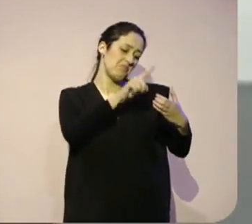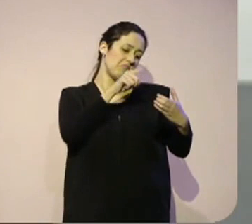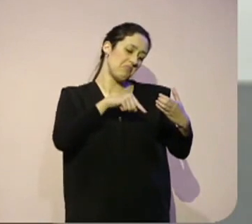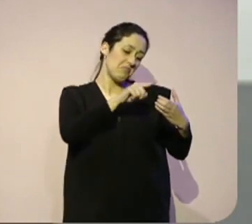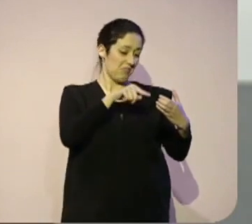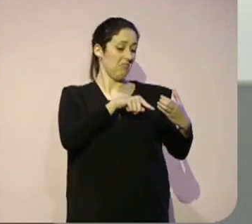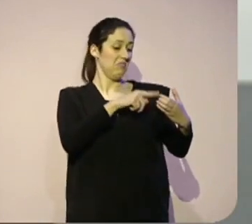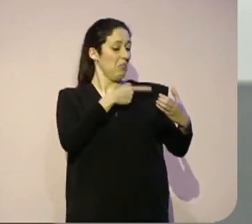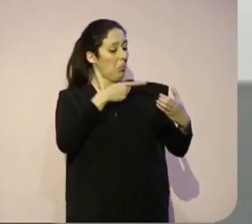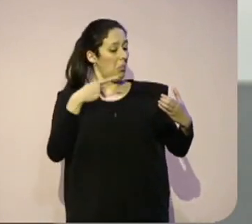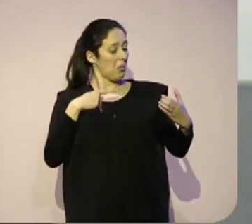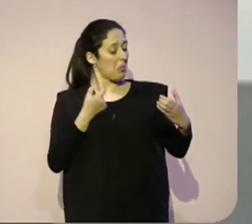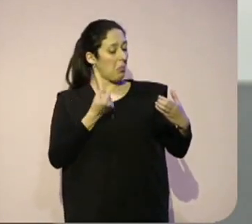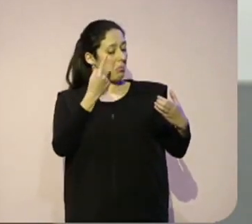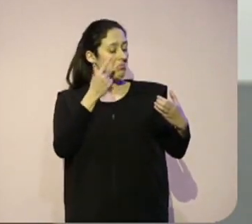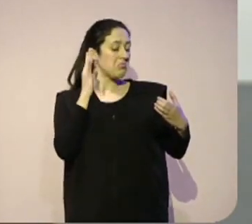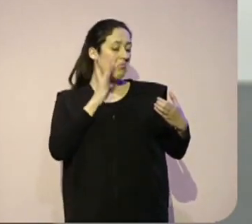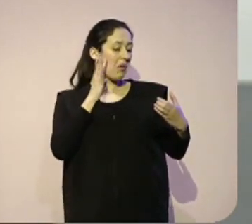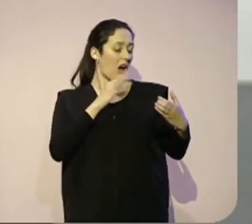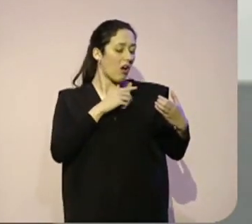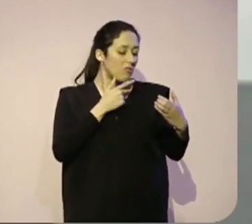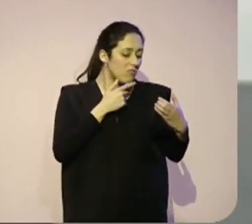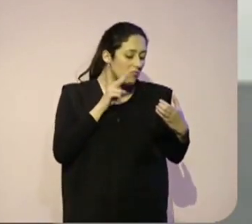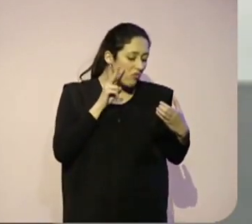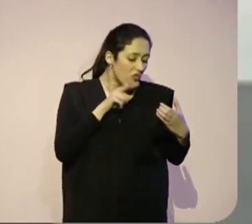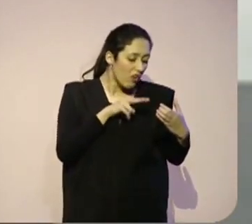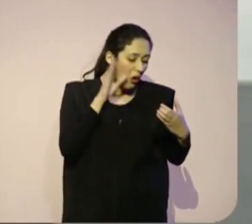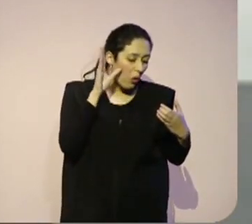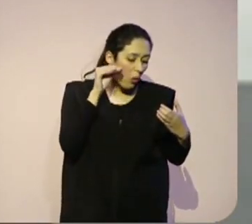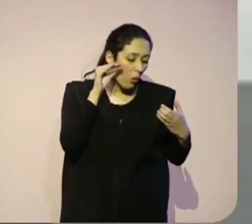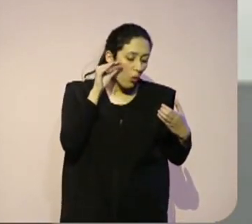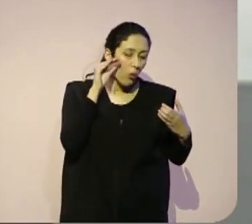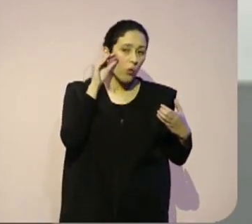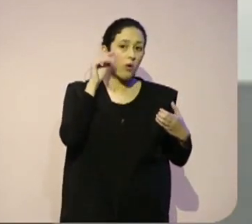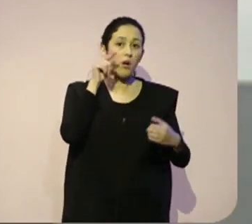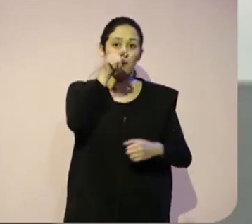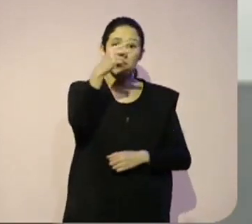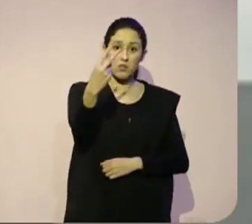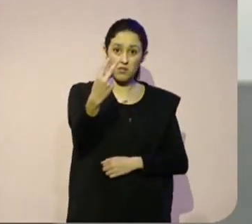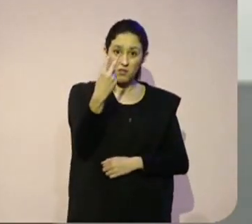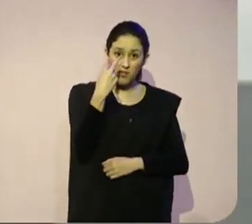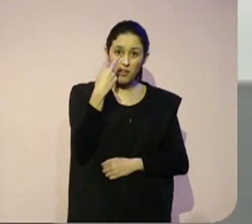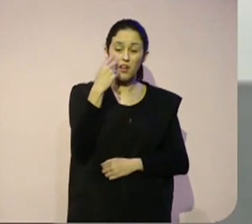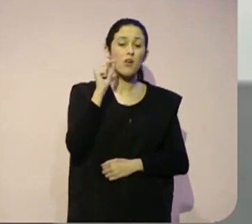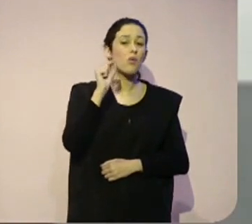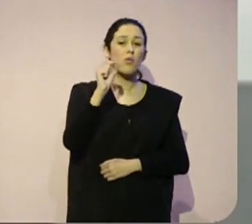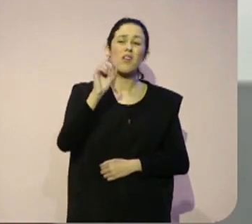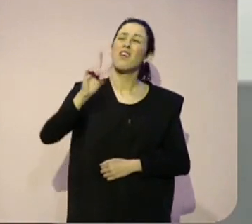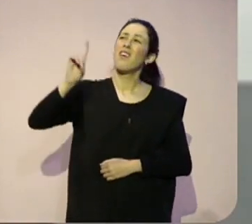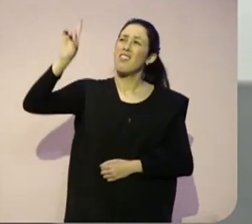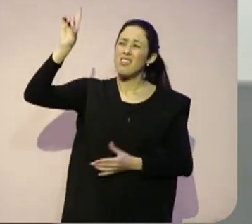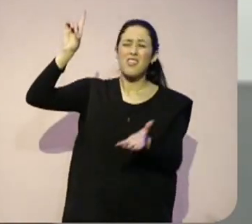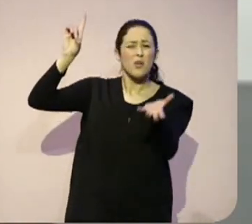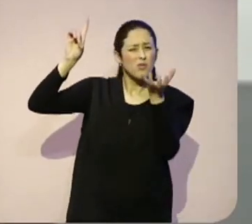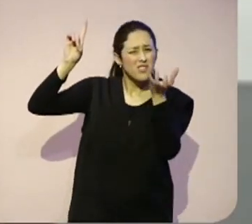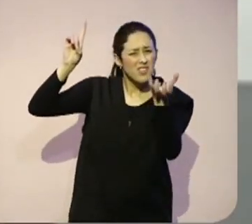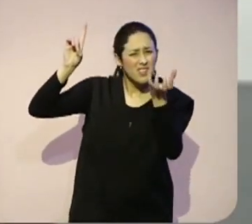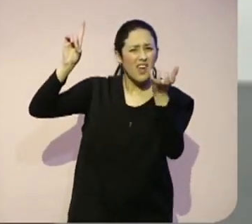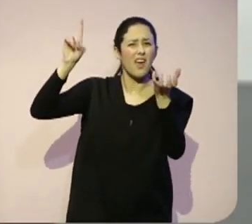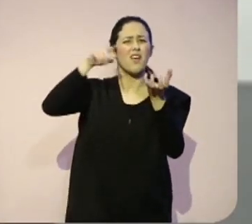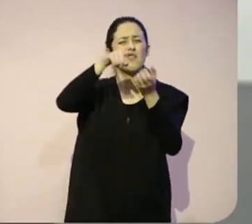falar. Mas eu queria dizer que você parou aí, porque Deus quer que você pare